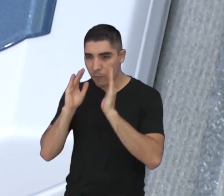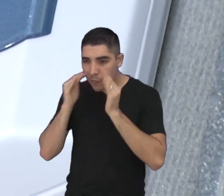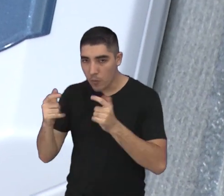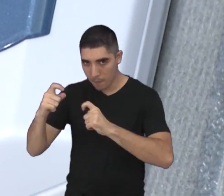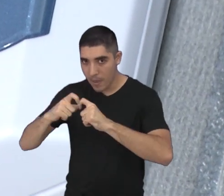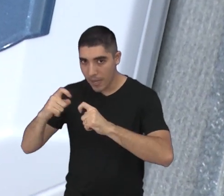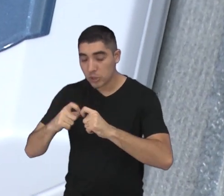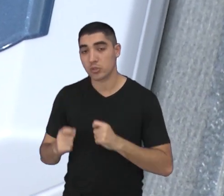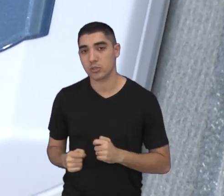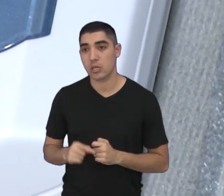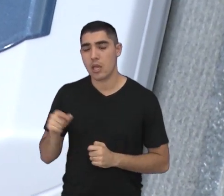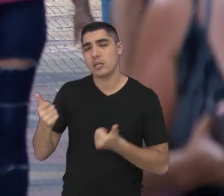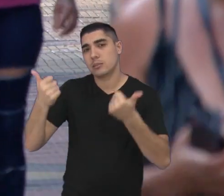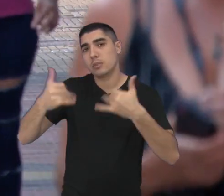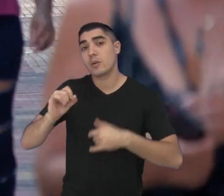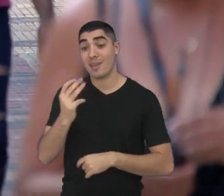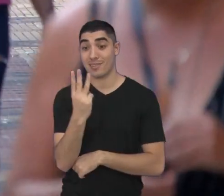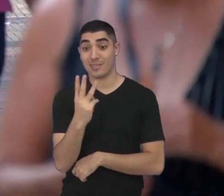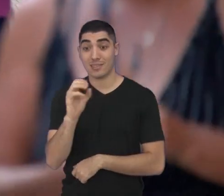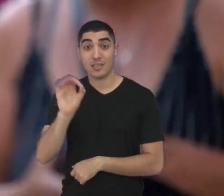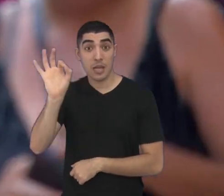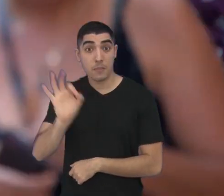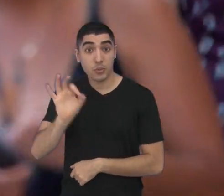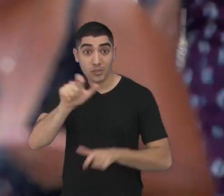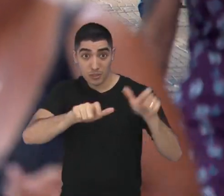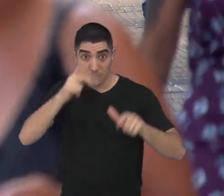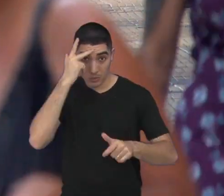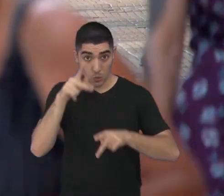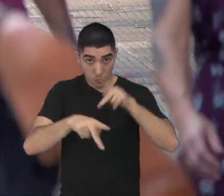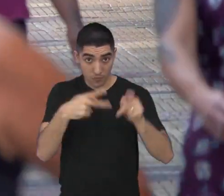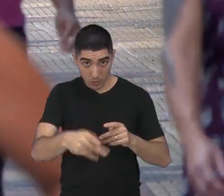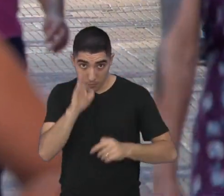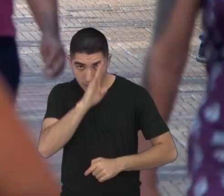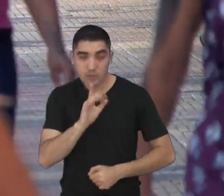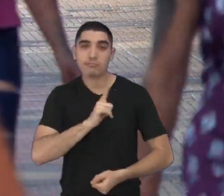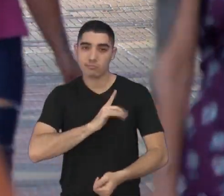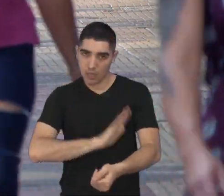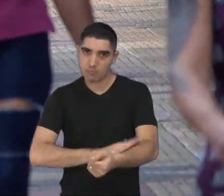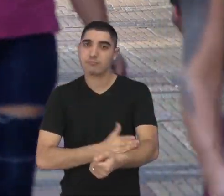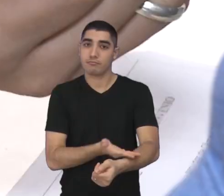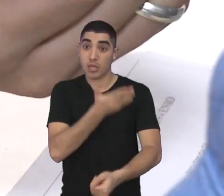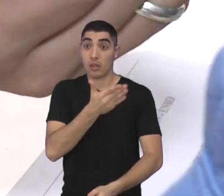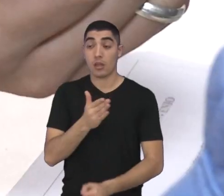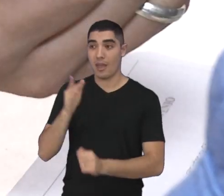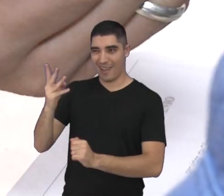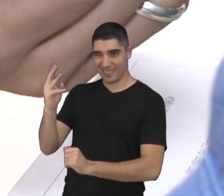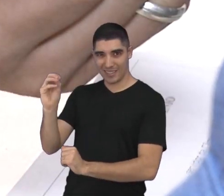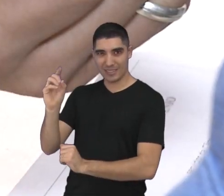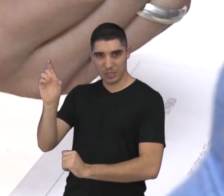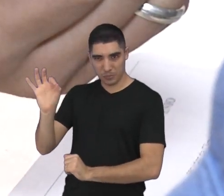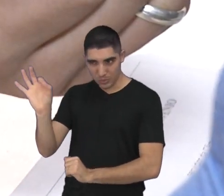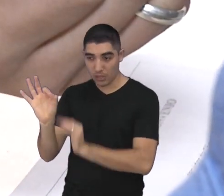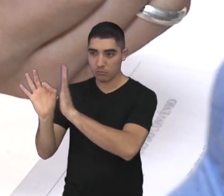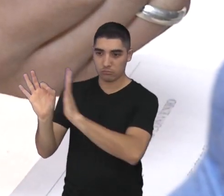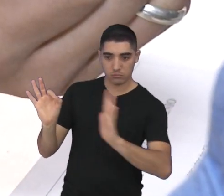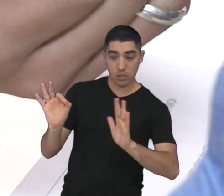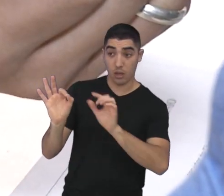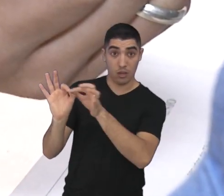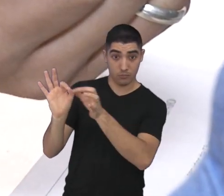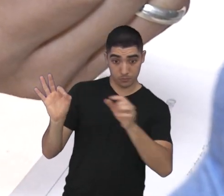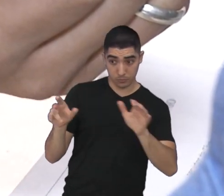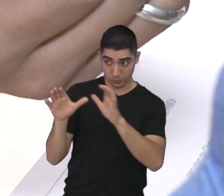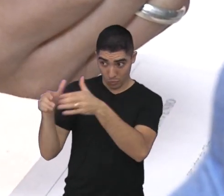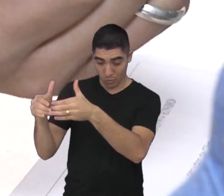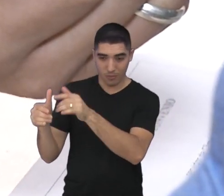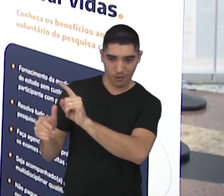Brasileira de Clínica Médica, 30% da população brasileira é hipertensa e 5% desse grupo